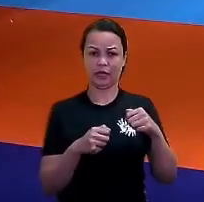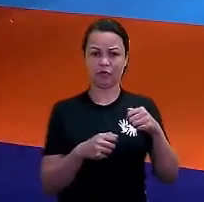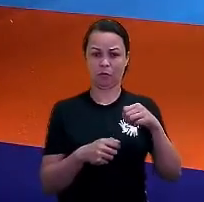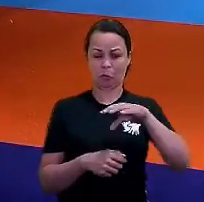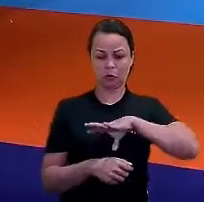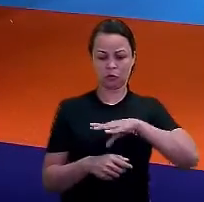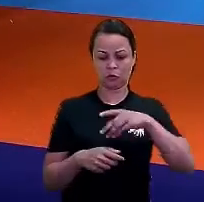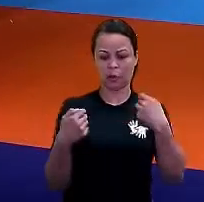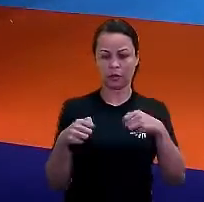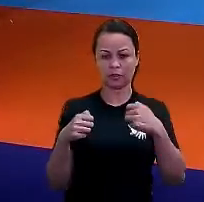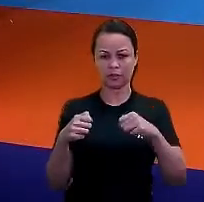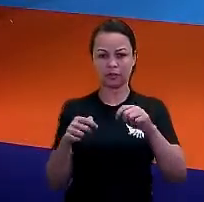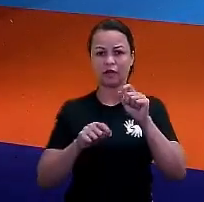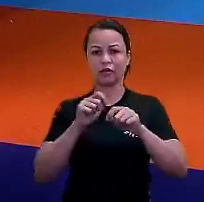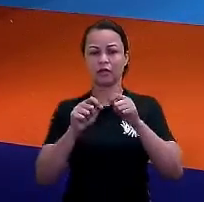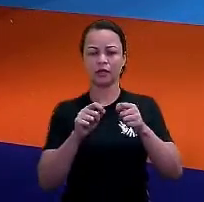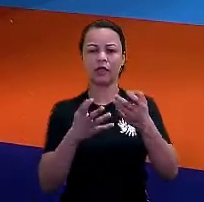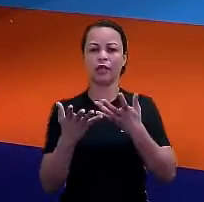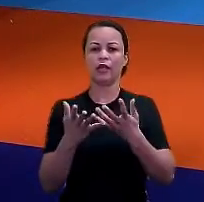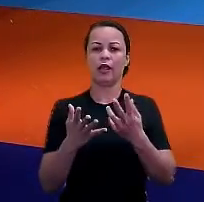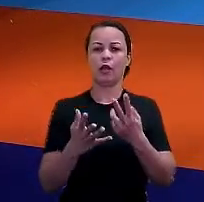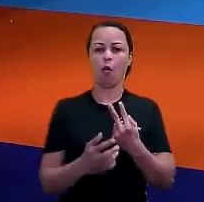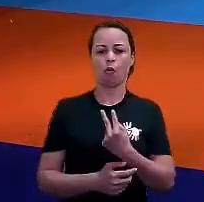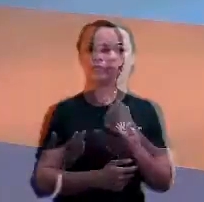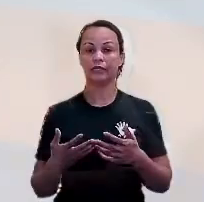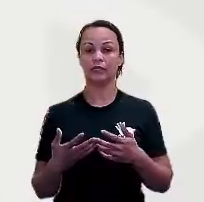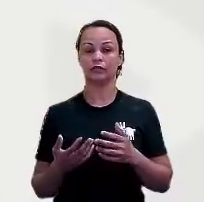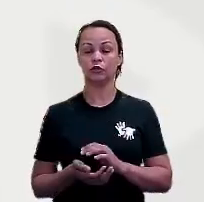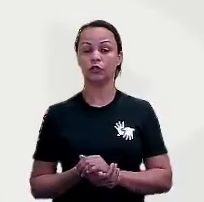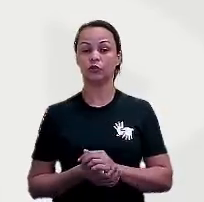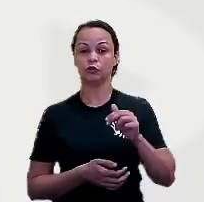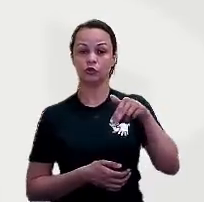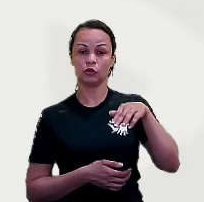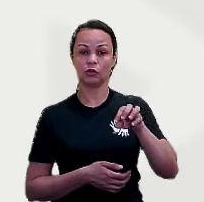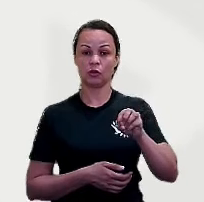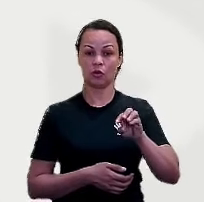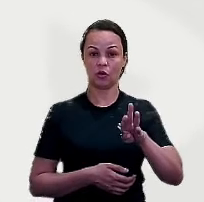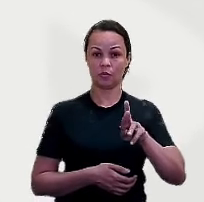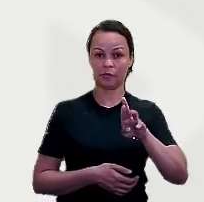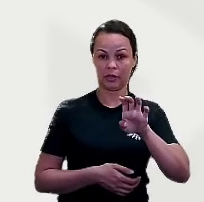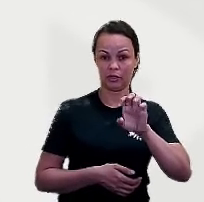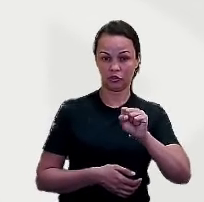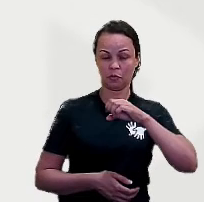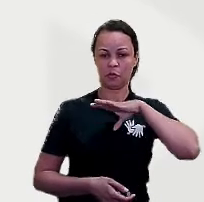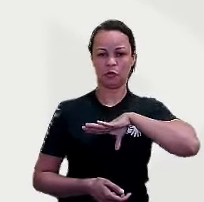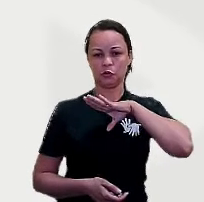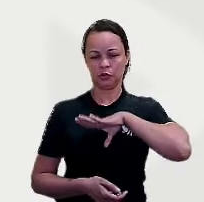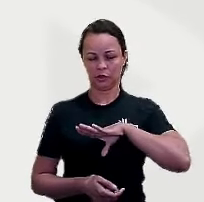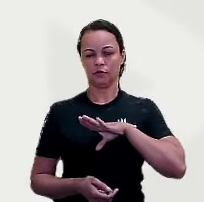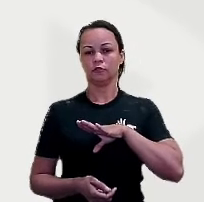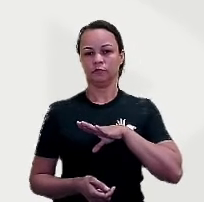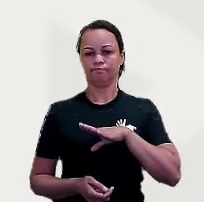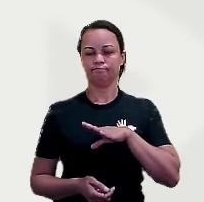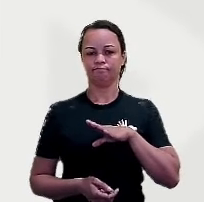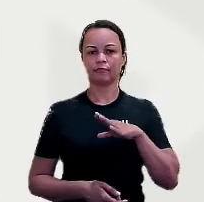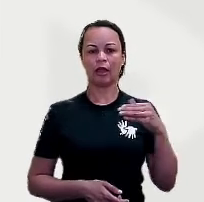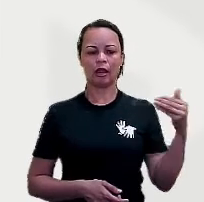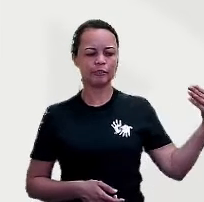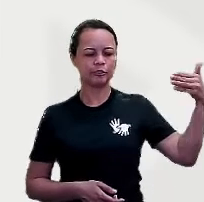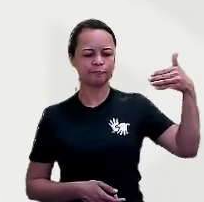colonizar. O que é colonizar? Ocupar esse espaço. Os nobres portugueses, eles